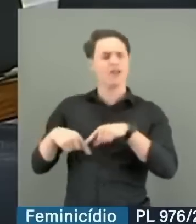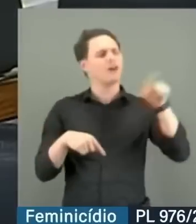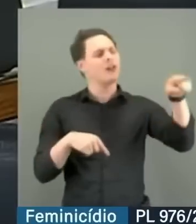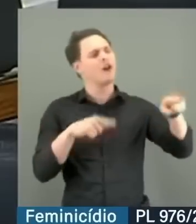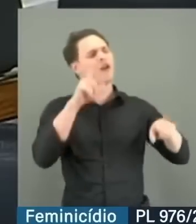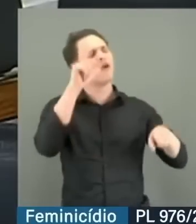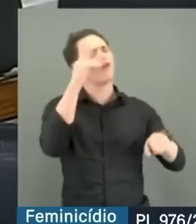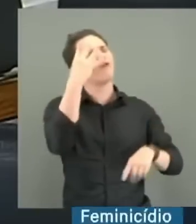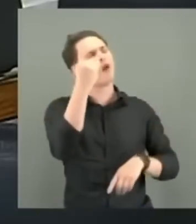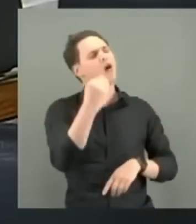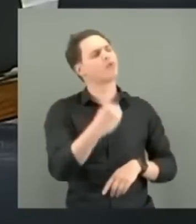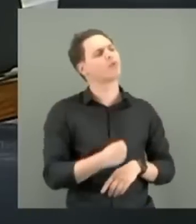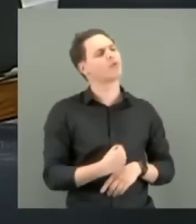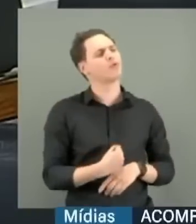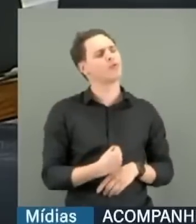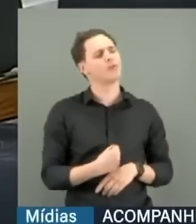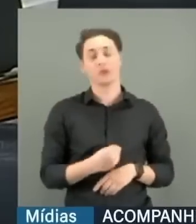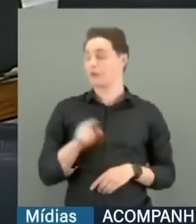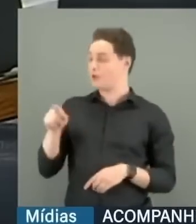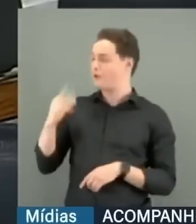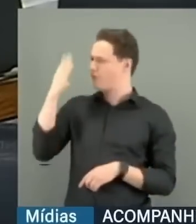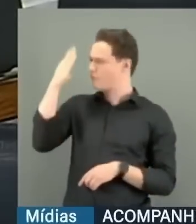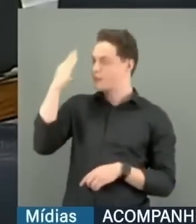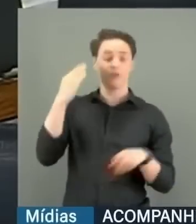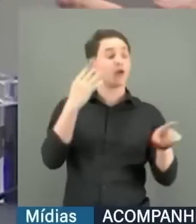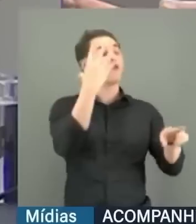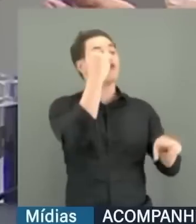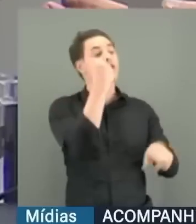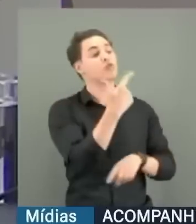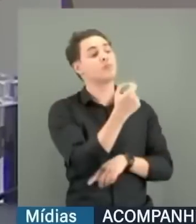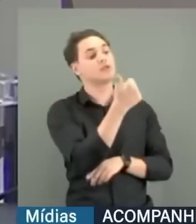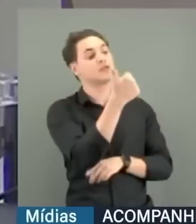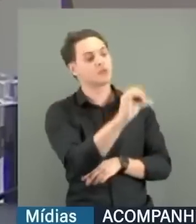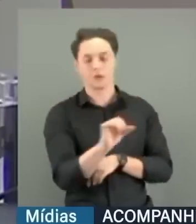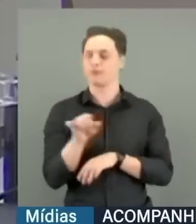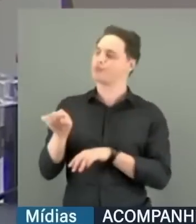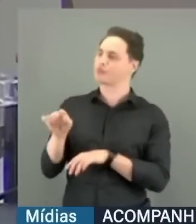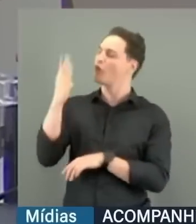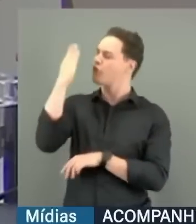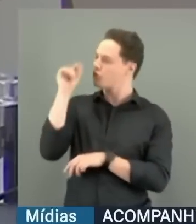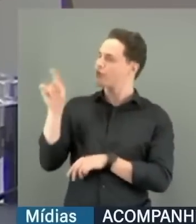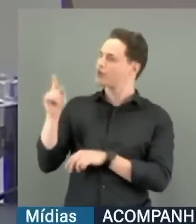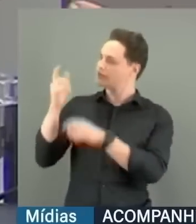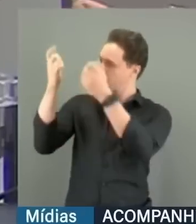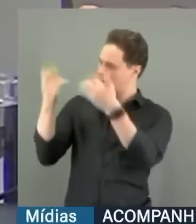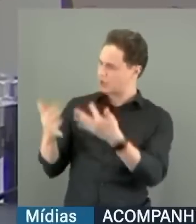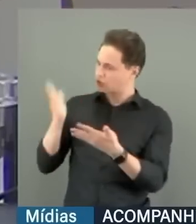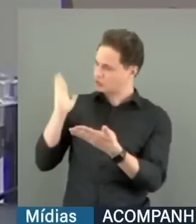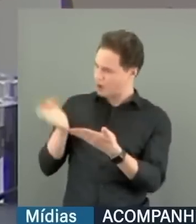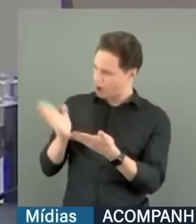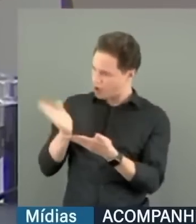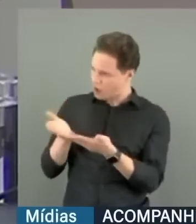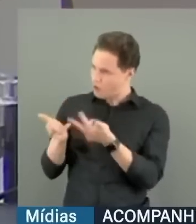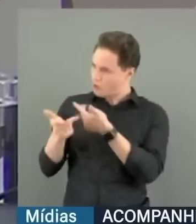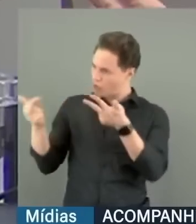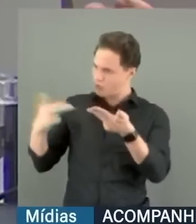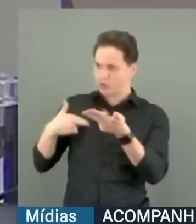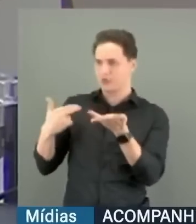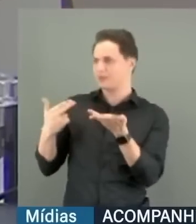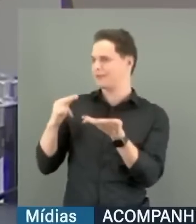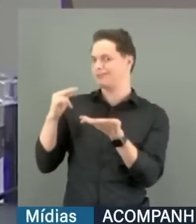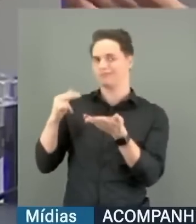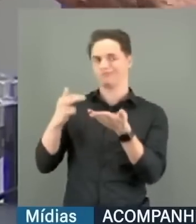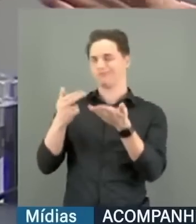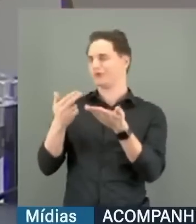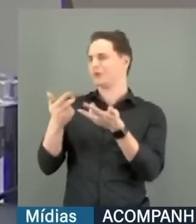registrada. Aquela foto foram. É uma foto de 2019. Foram feitas considerações sobre a foto completamente estapafúrgica. A